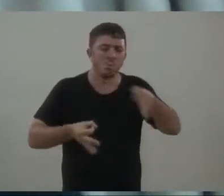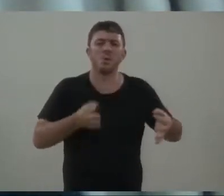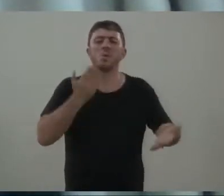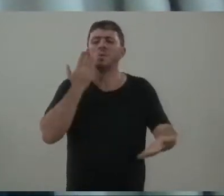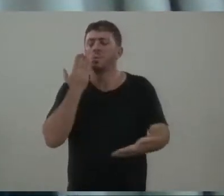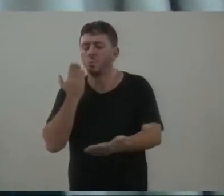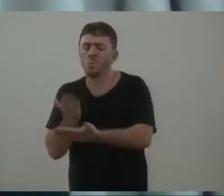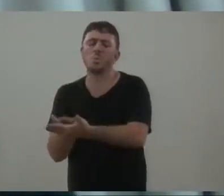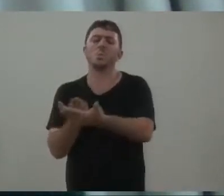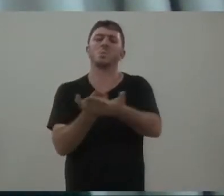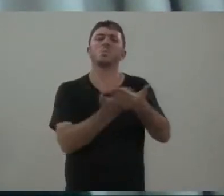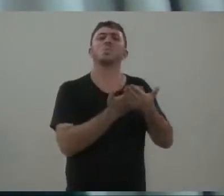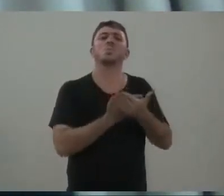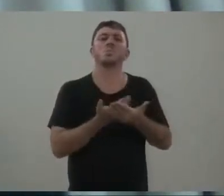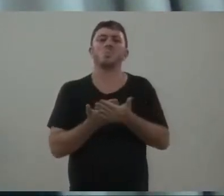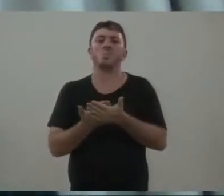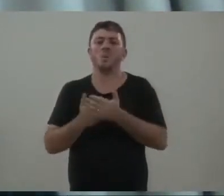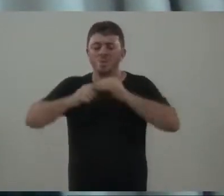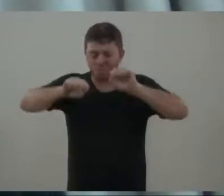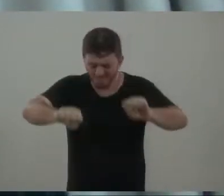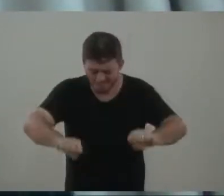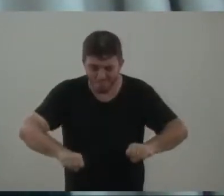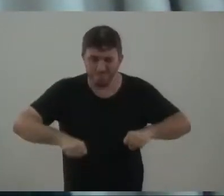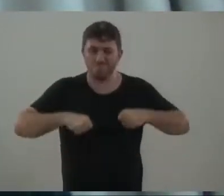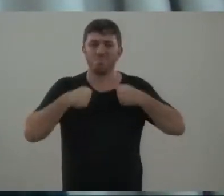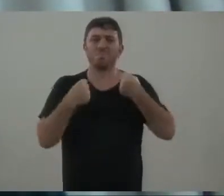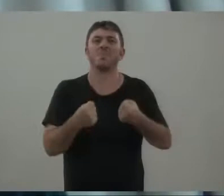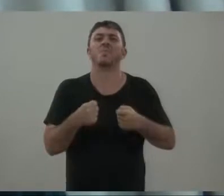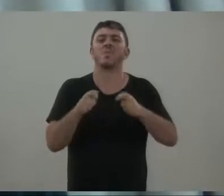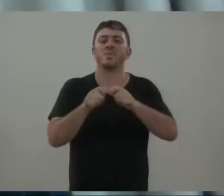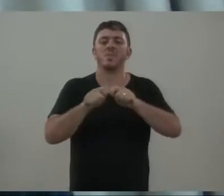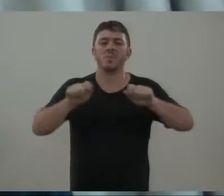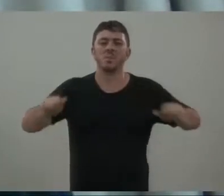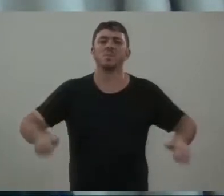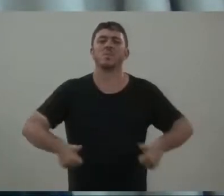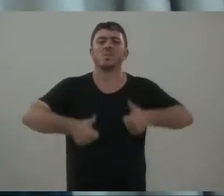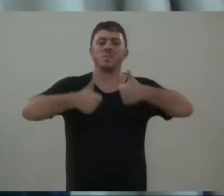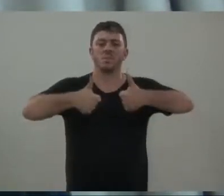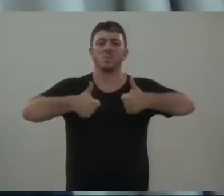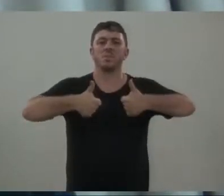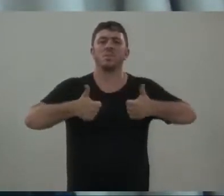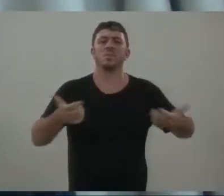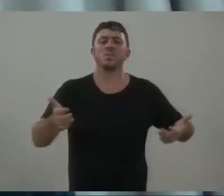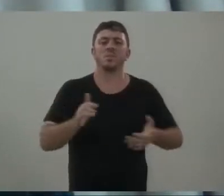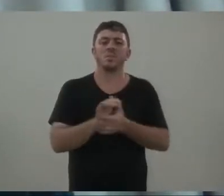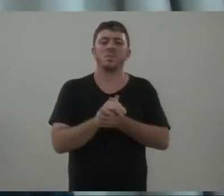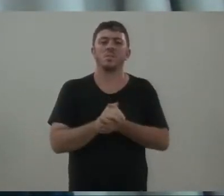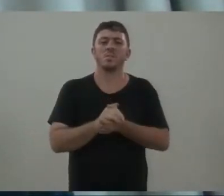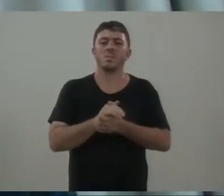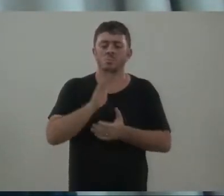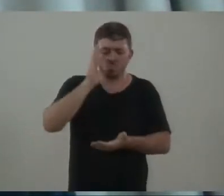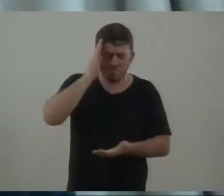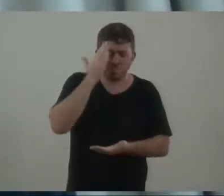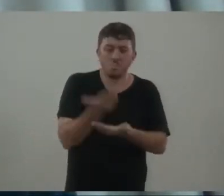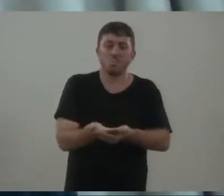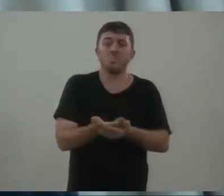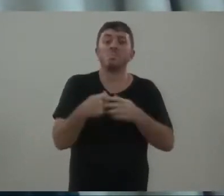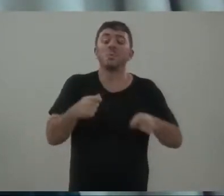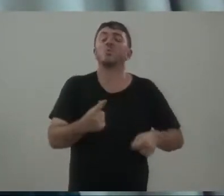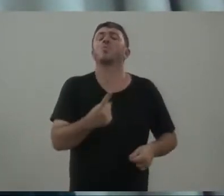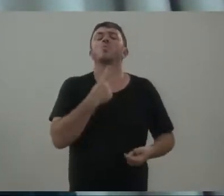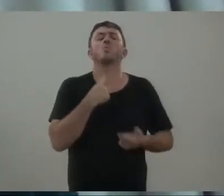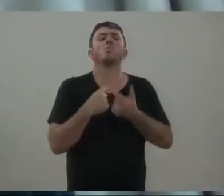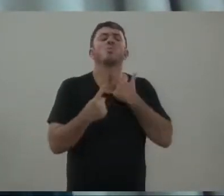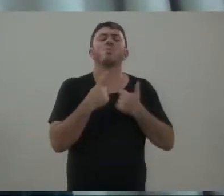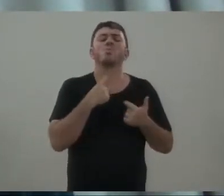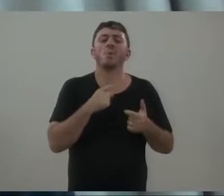estudos, força de vontade de fazermos mais. E eu acredito que basta termos vontade. Eu